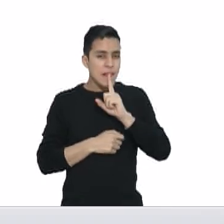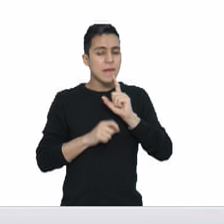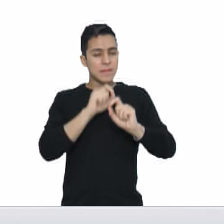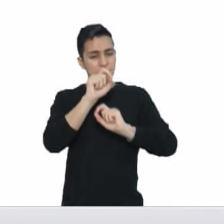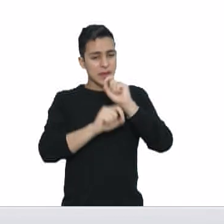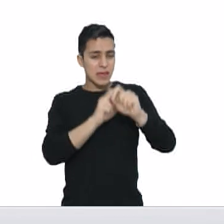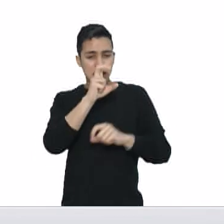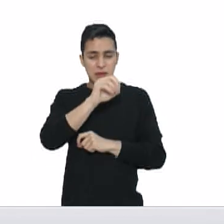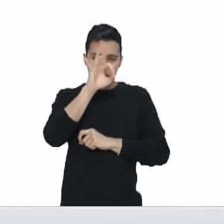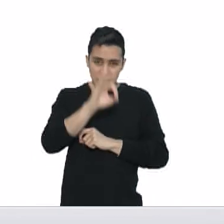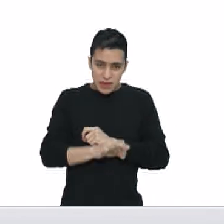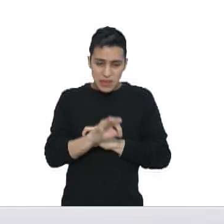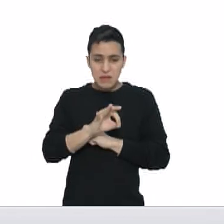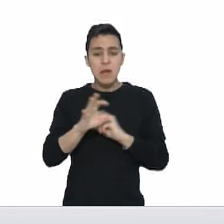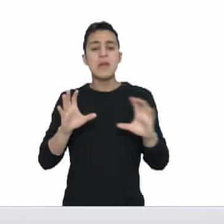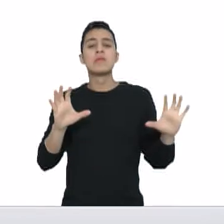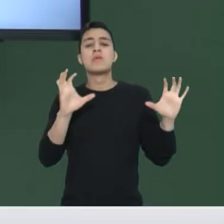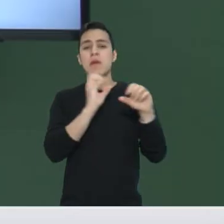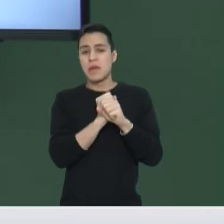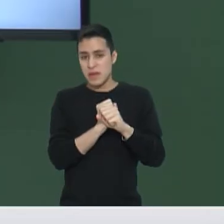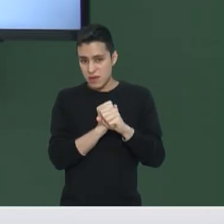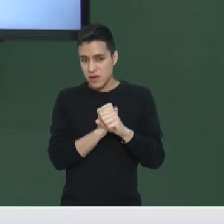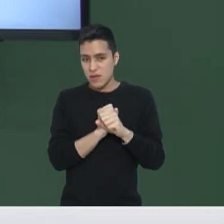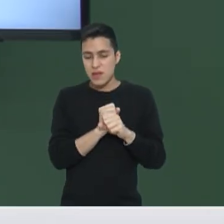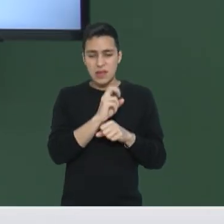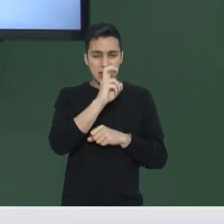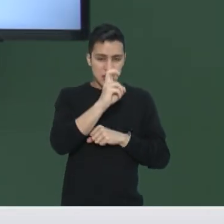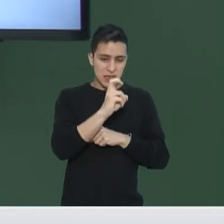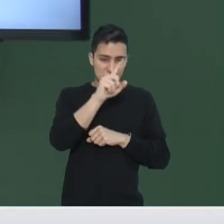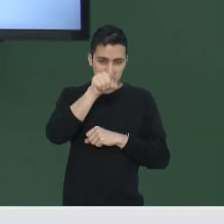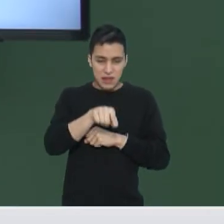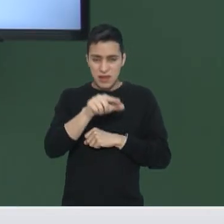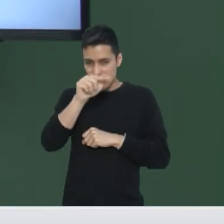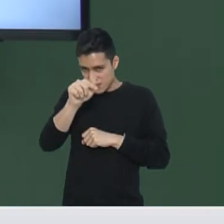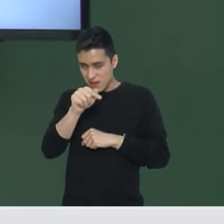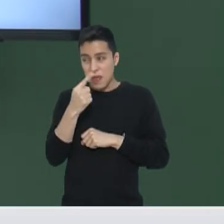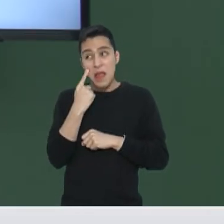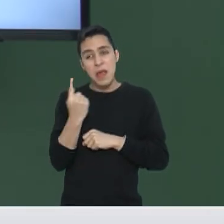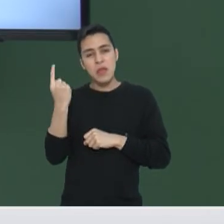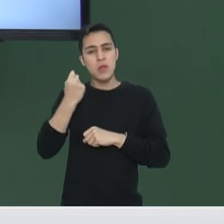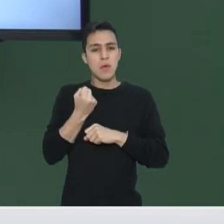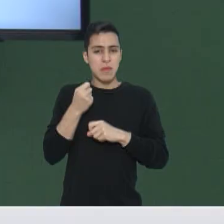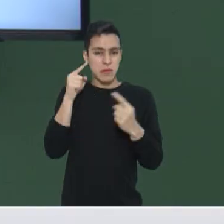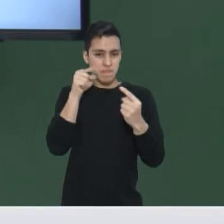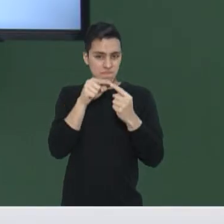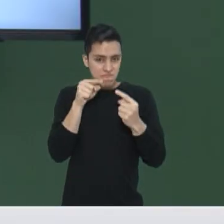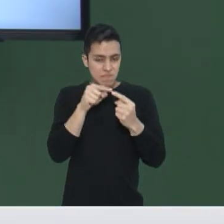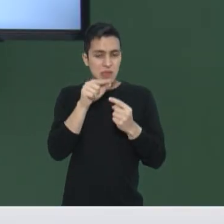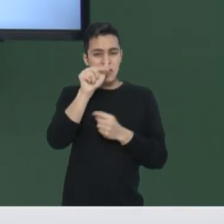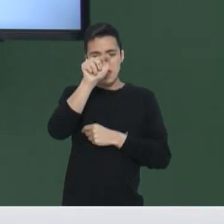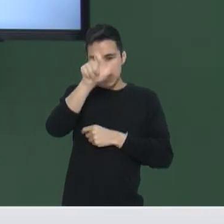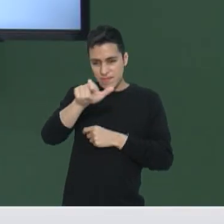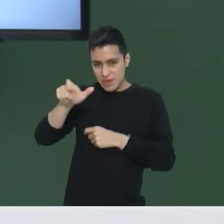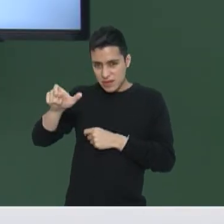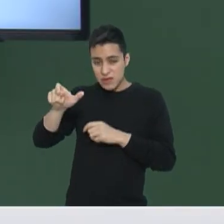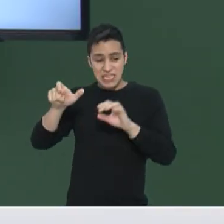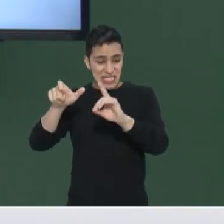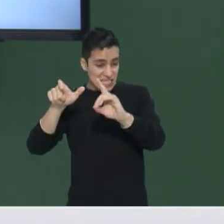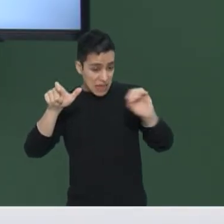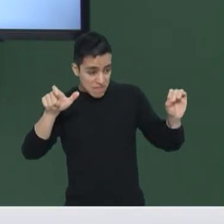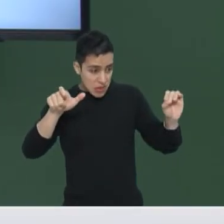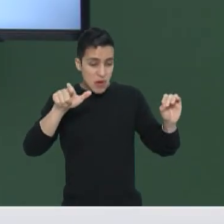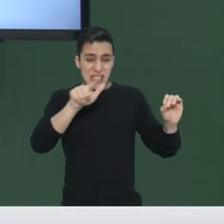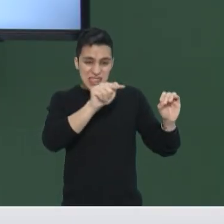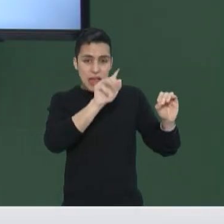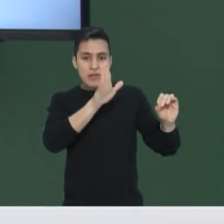entre 50% e a incidência. É entre 5,7, que é o número que ele deu, e 7 pessoas a cada 100 mil.